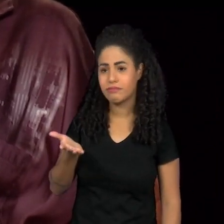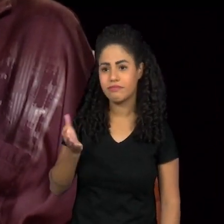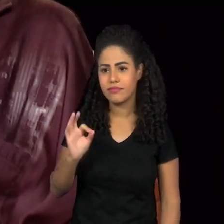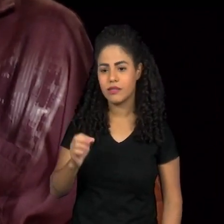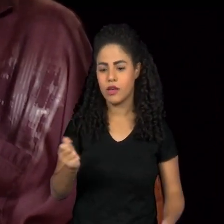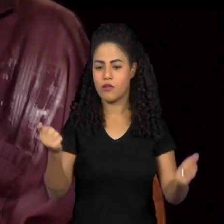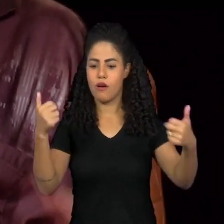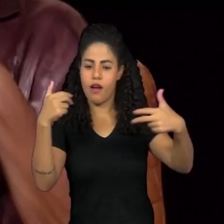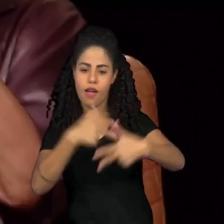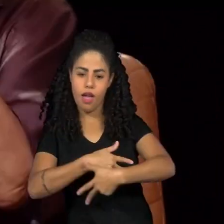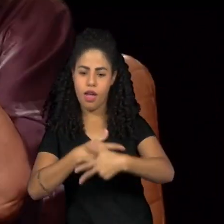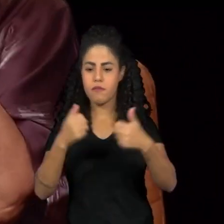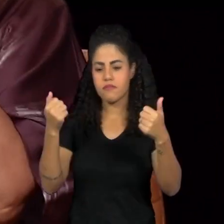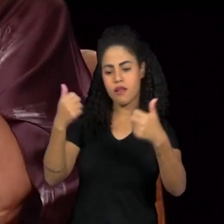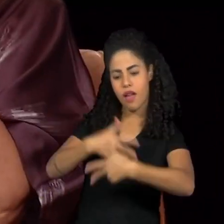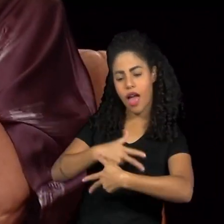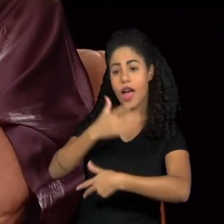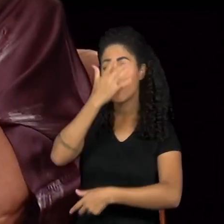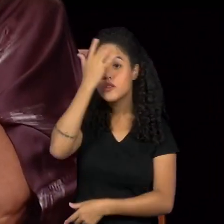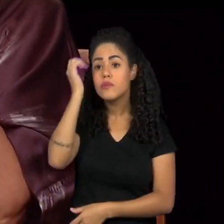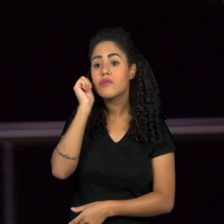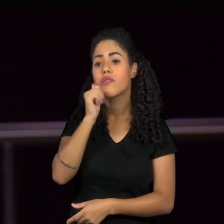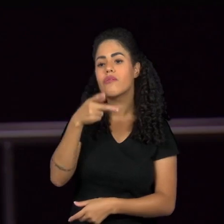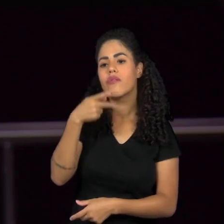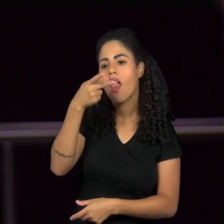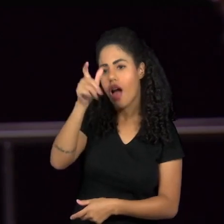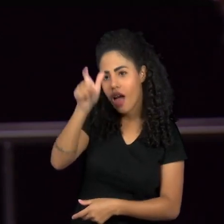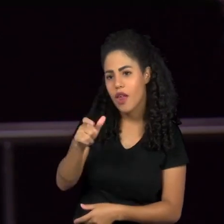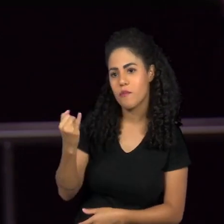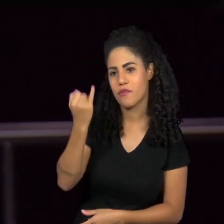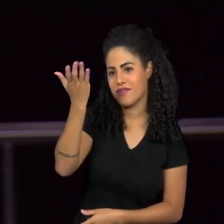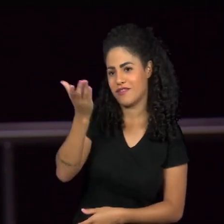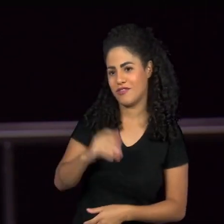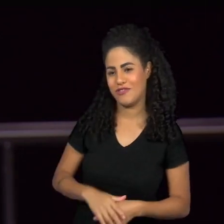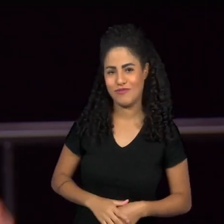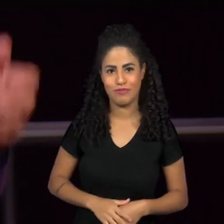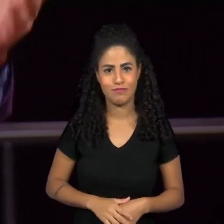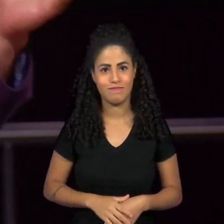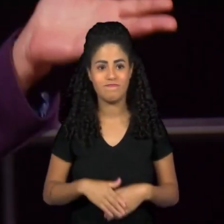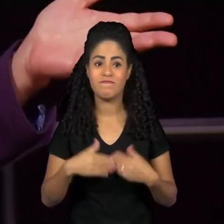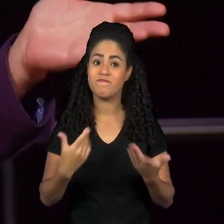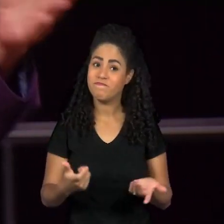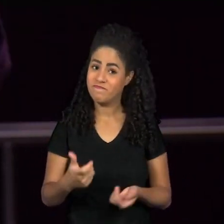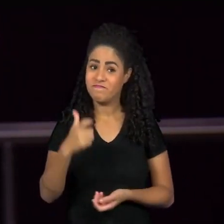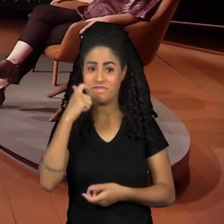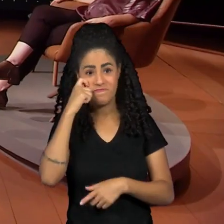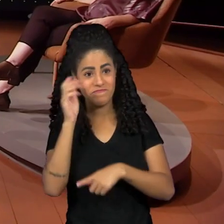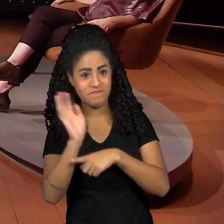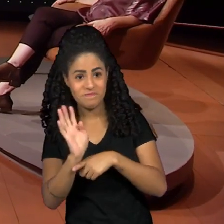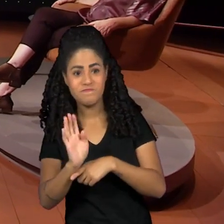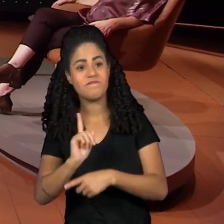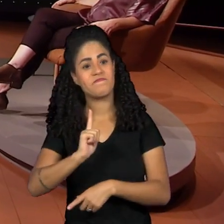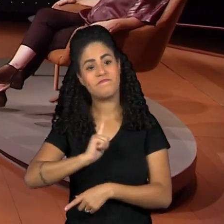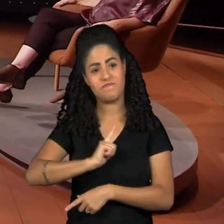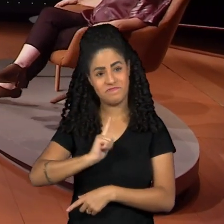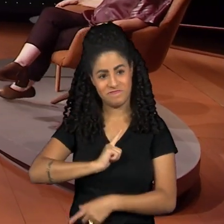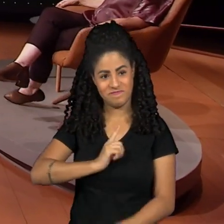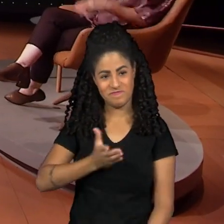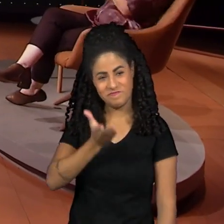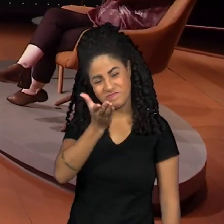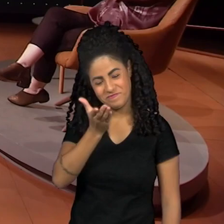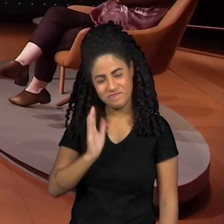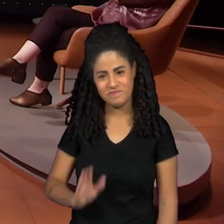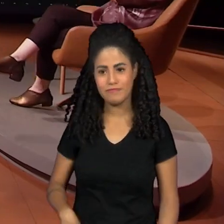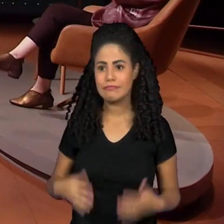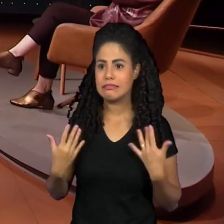rap, né, de quem está falando, era muito importante. Trabe comigo. Temos recados também, depoimentos sobre ele. Meu